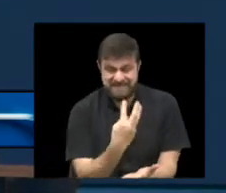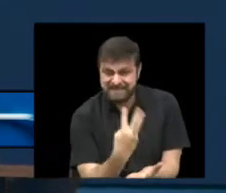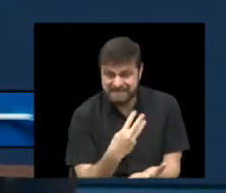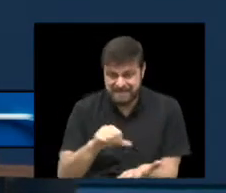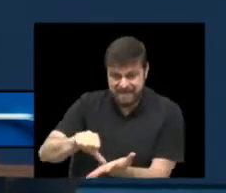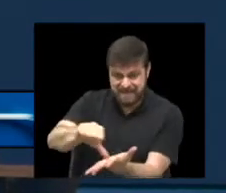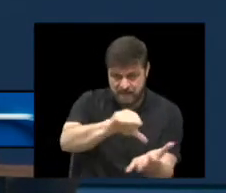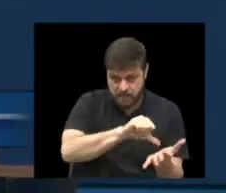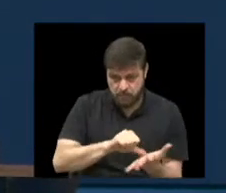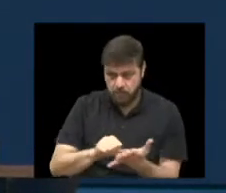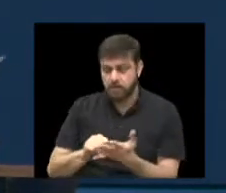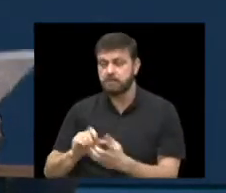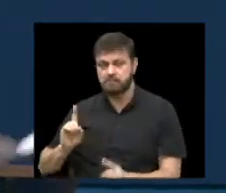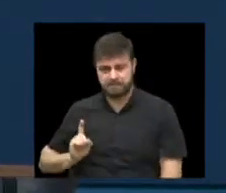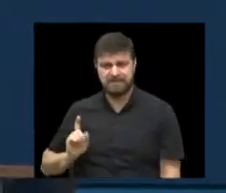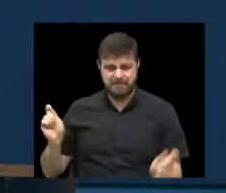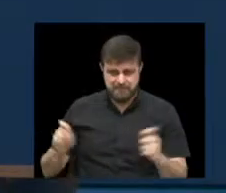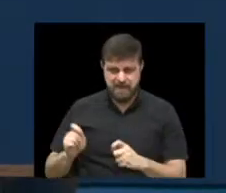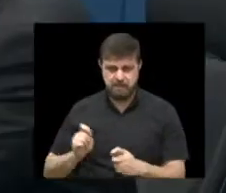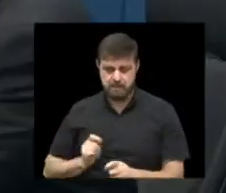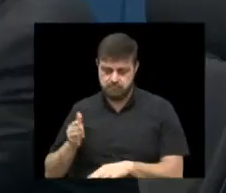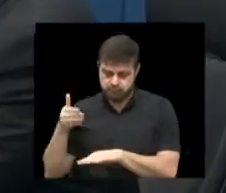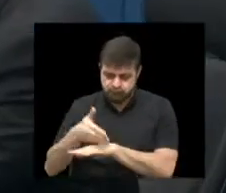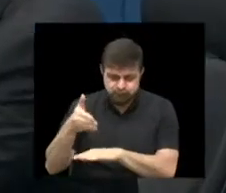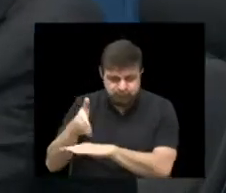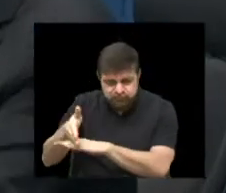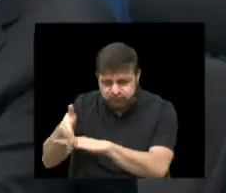vacinação. Obrigado, boa noite a todos.